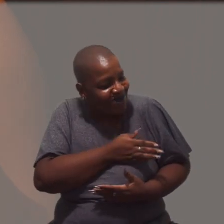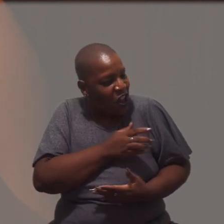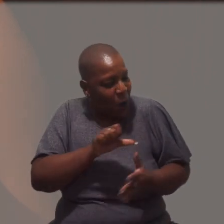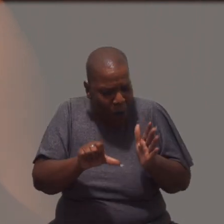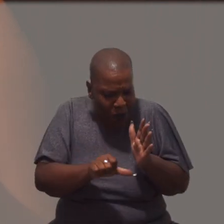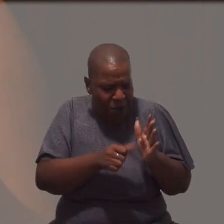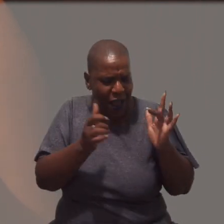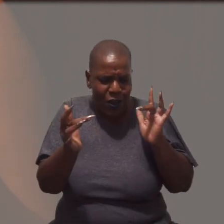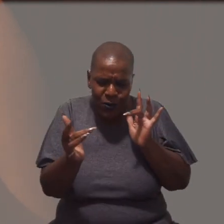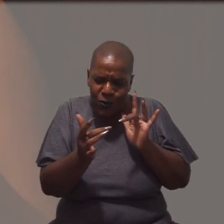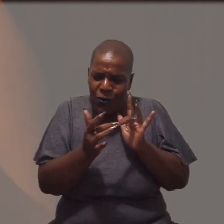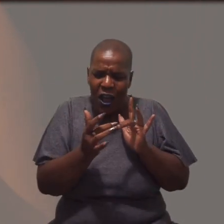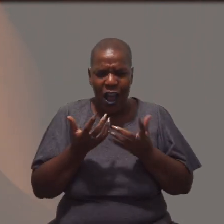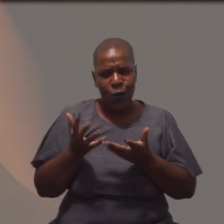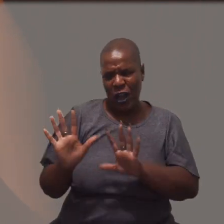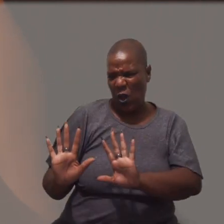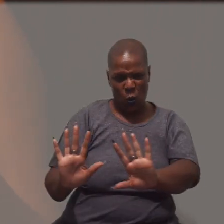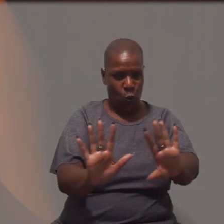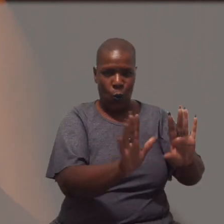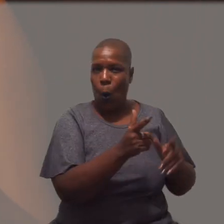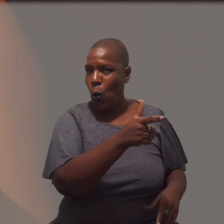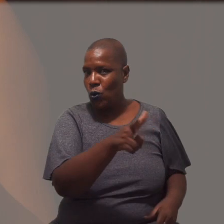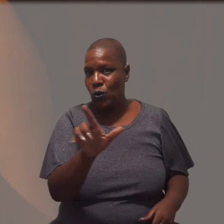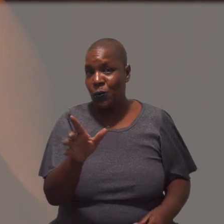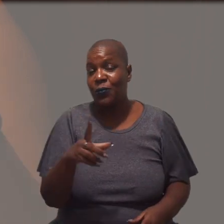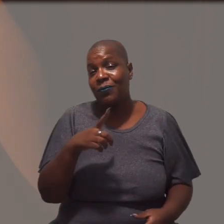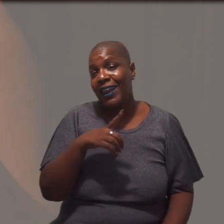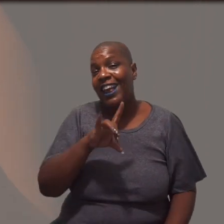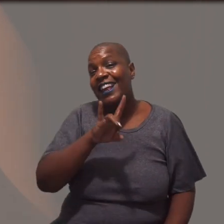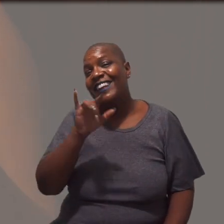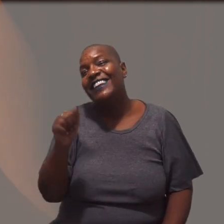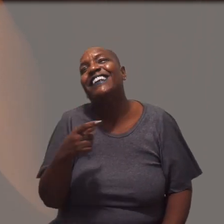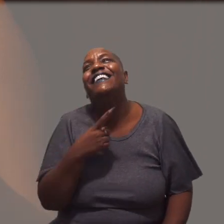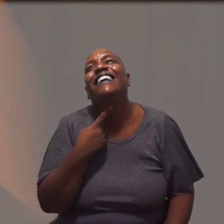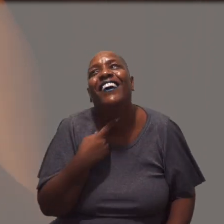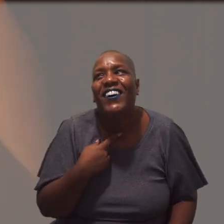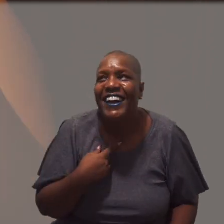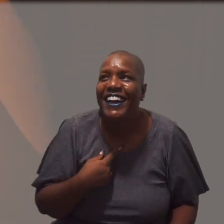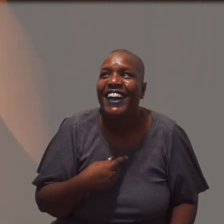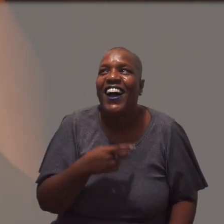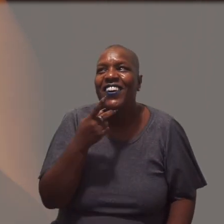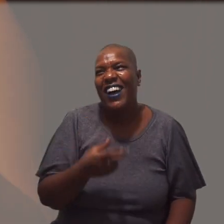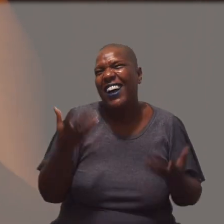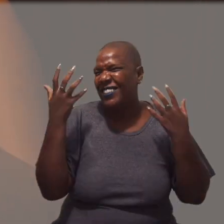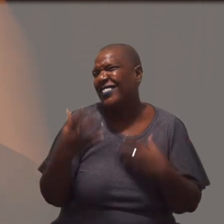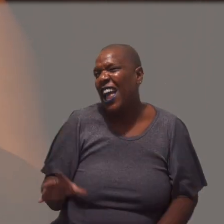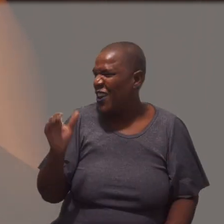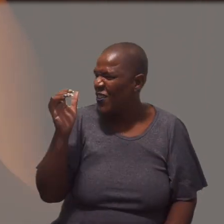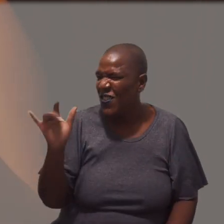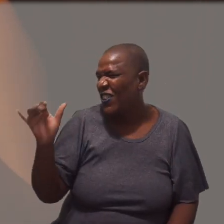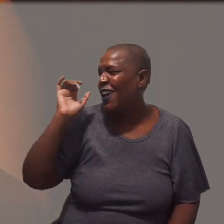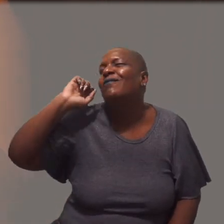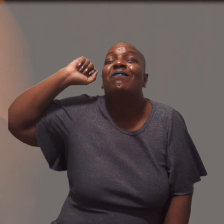primeiro momento que eu tive contato, eu não quis saber de outro instrumento. Tem dia que dá vontade de falar assim, eu não quero mais